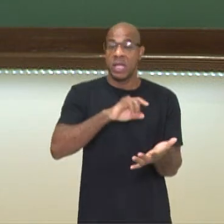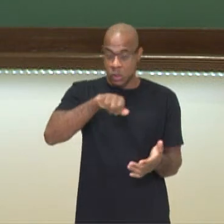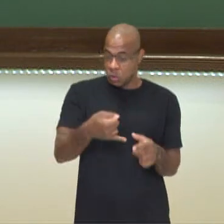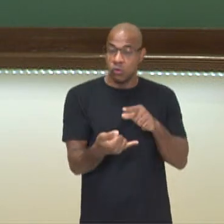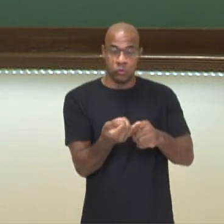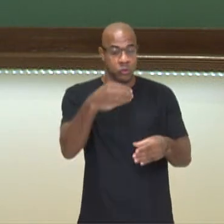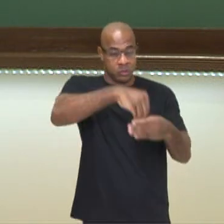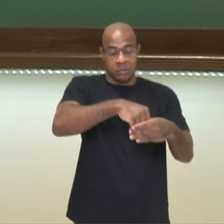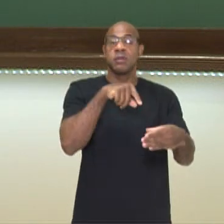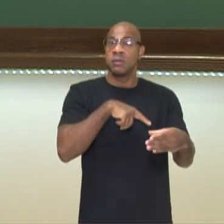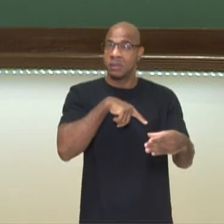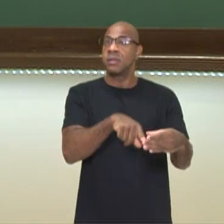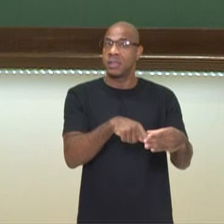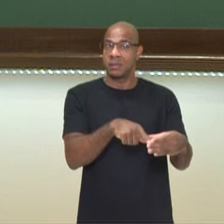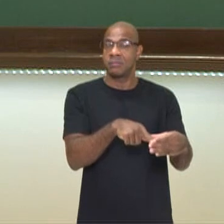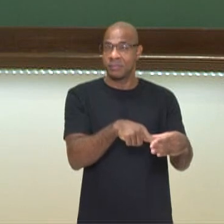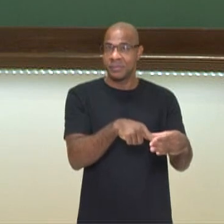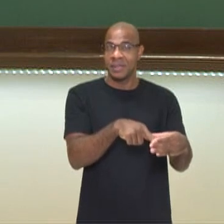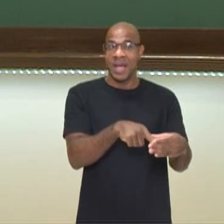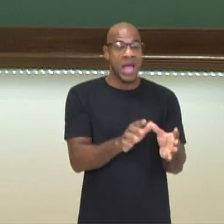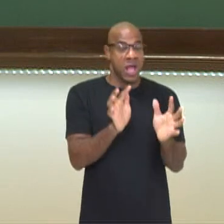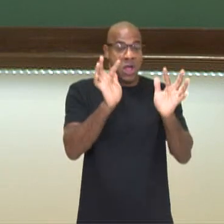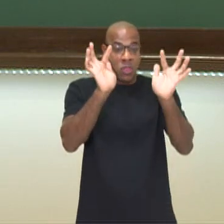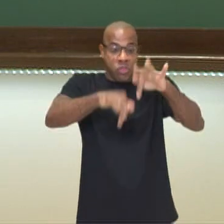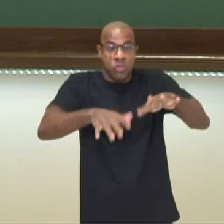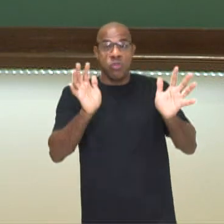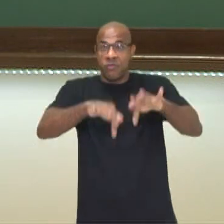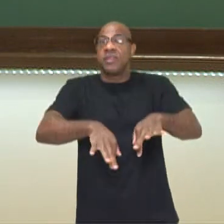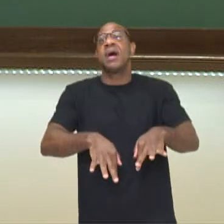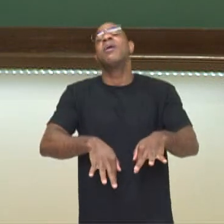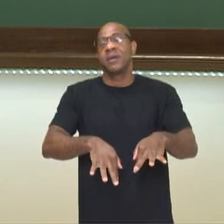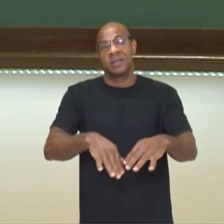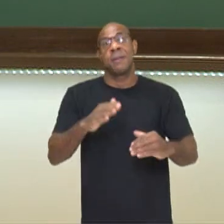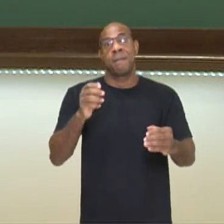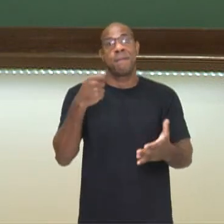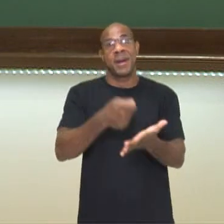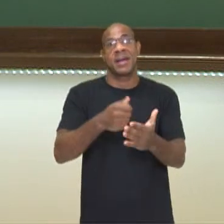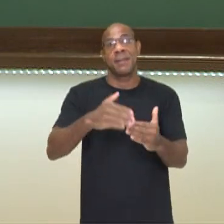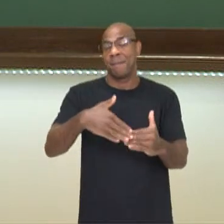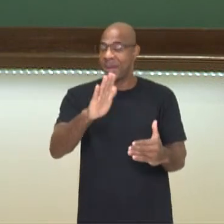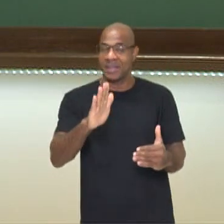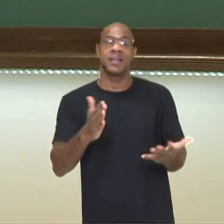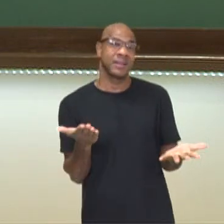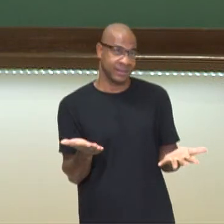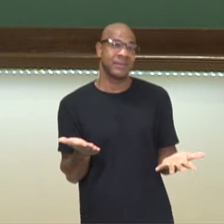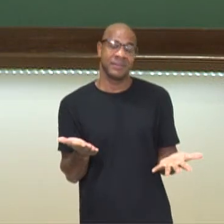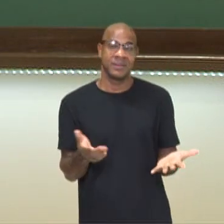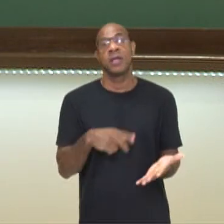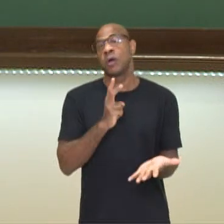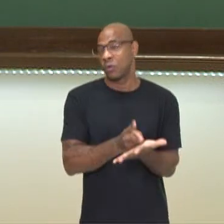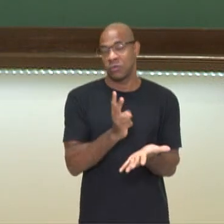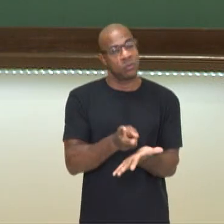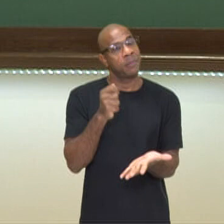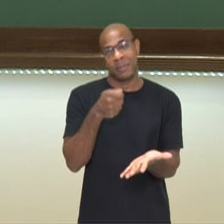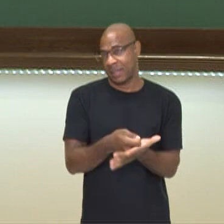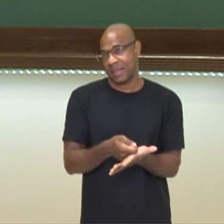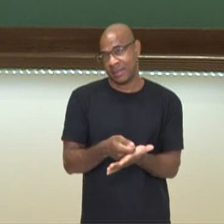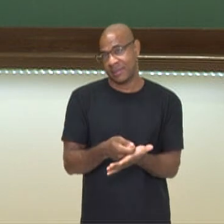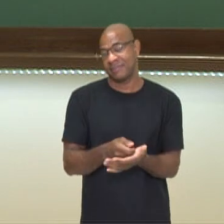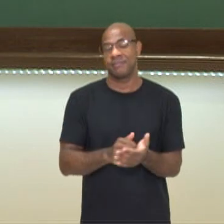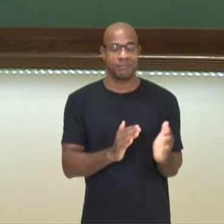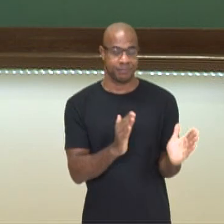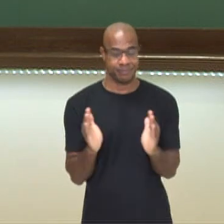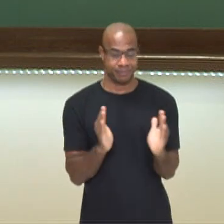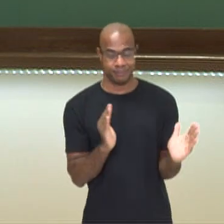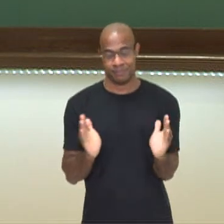valor dele em dinheiro. Então, até que seja quitado o empréstimo, você continua pagando o aluguel desse